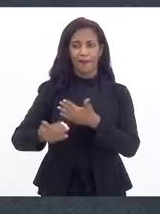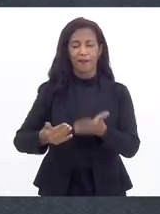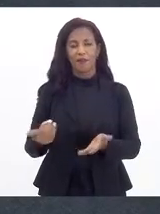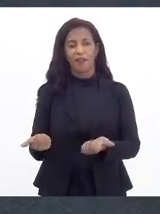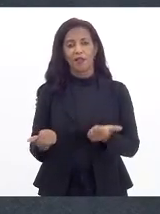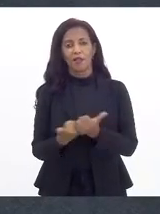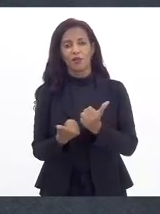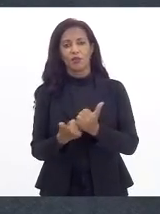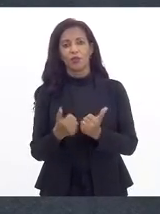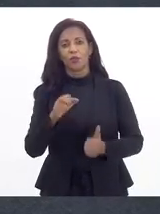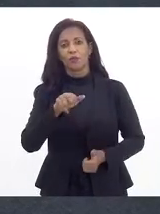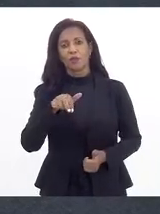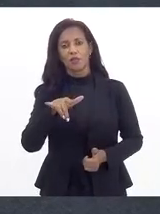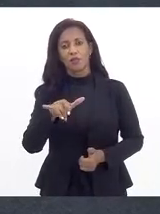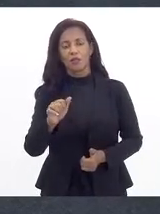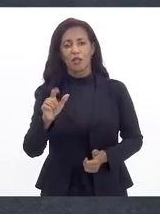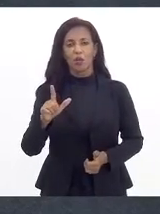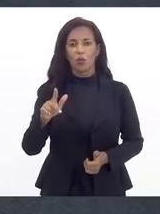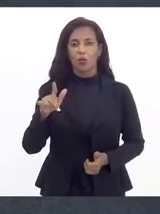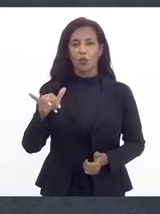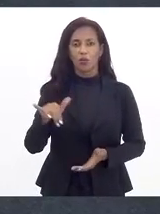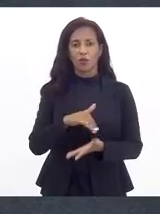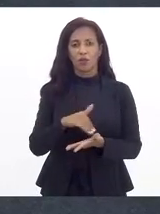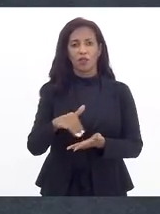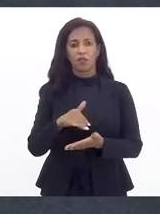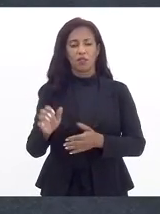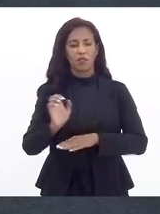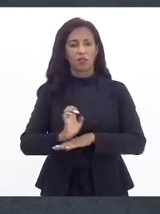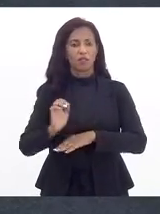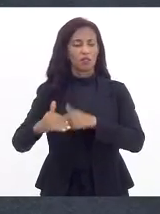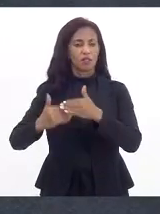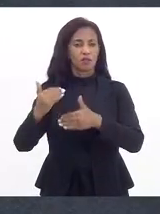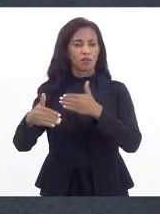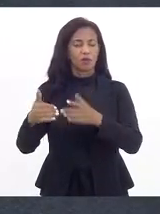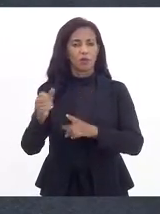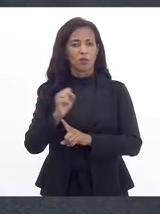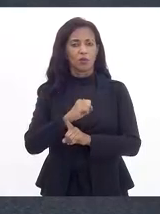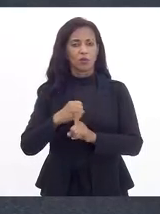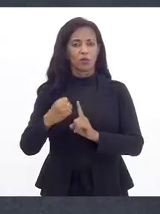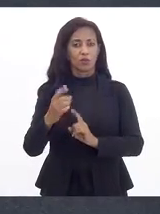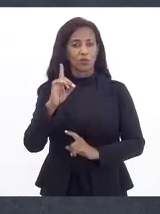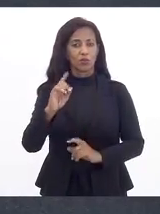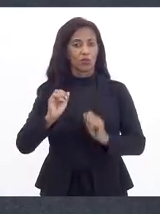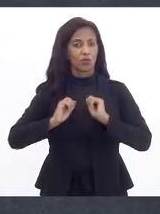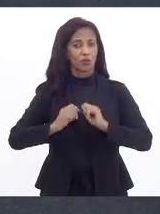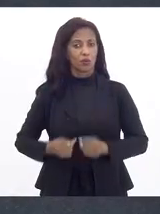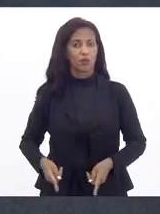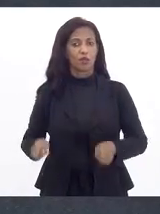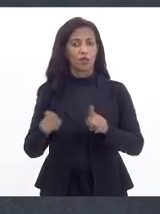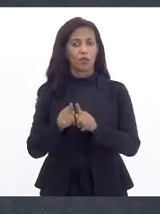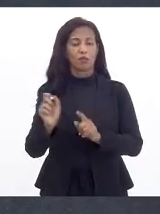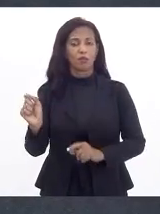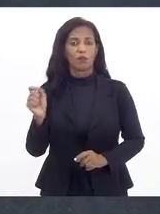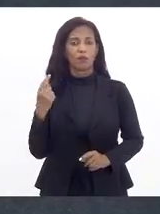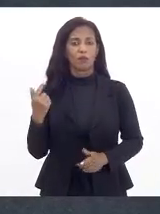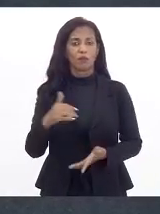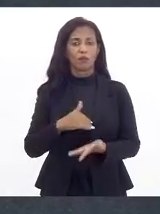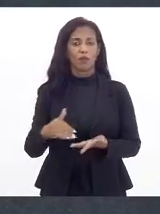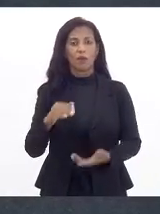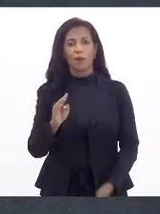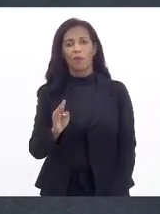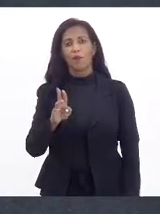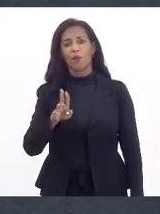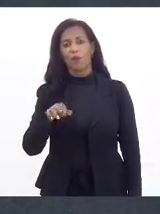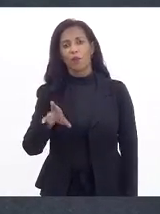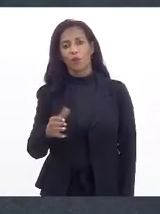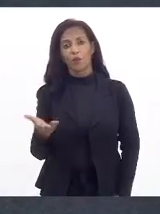subsecretária Luciana Calaça, da Secretaria de Estado de Desenvolvimento Social e Direitos Humanos, e também do ex-secretário Bruno Dauaire,